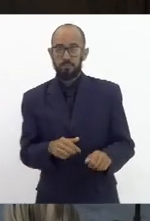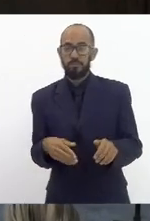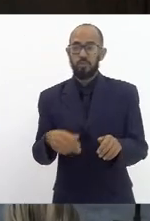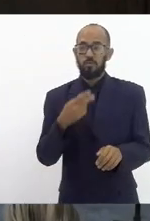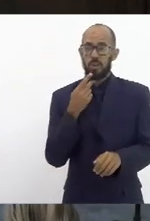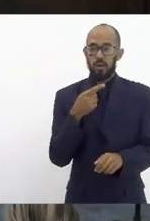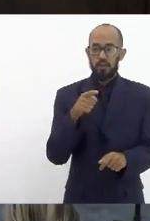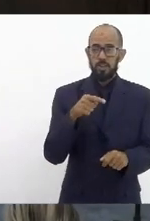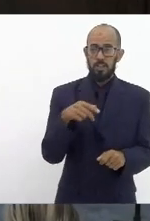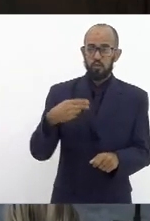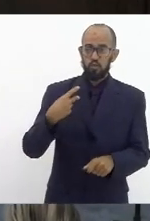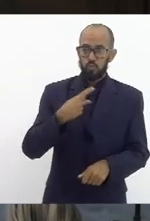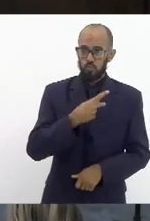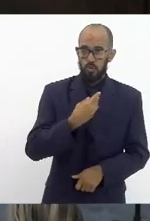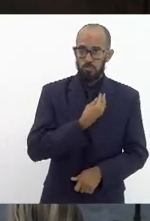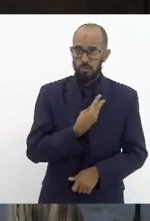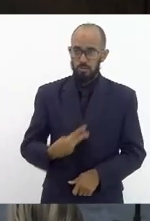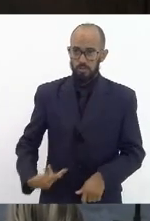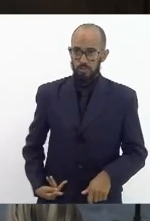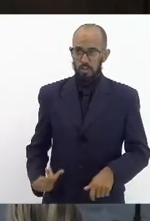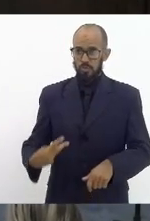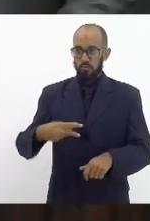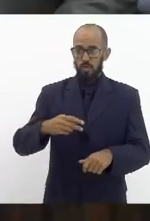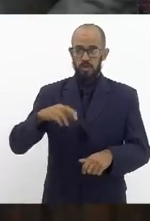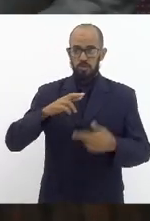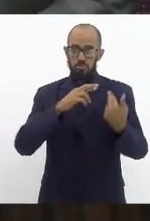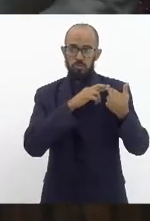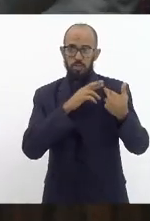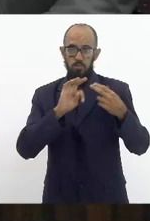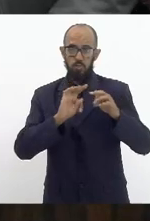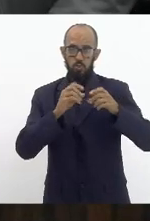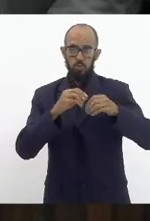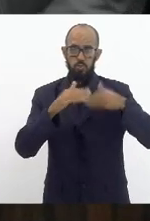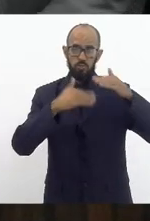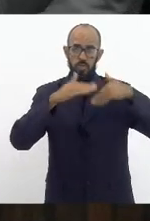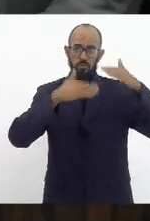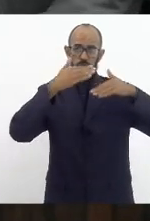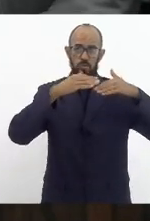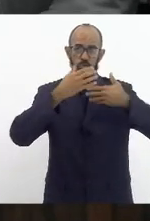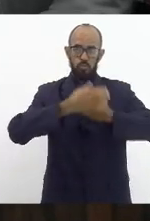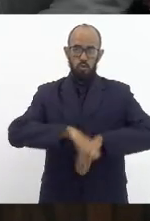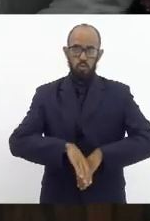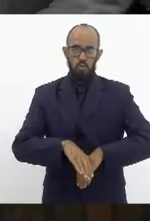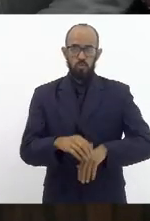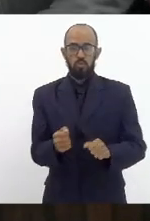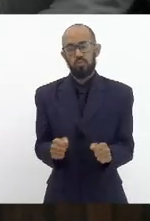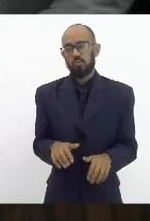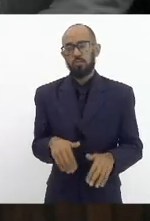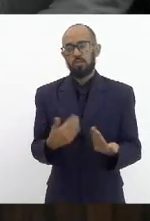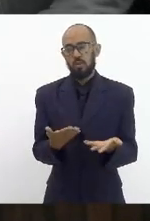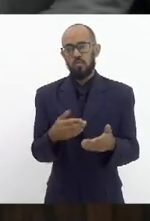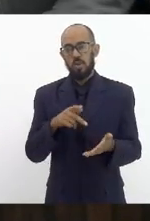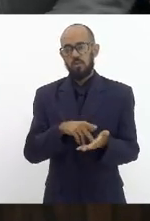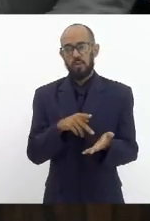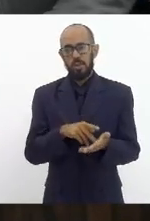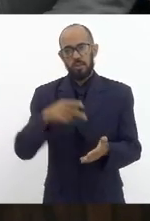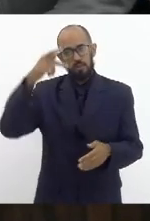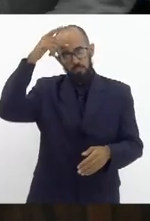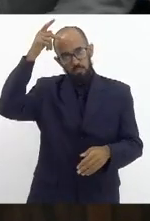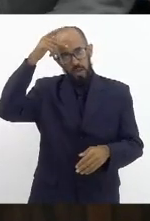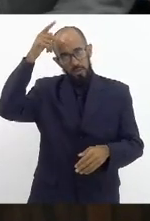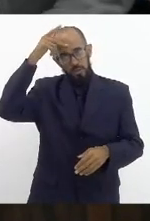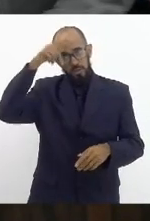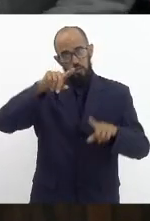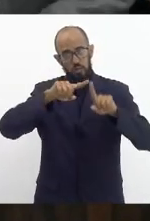foi responsável por todos os avanços relacionados ao servidor público e ao concurso público. Então, o verdadeiro padrinho do servidor